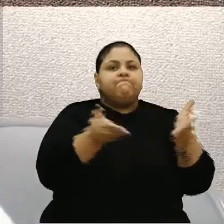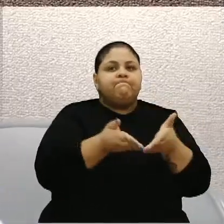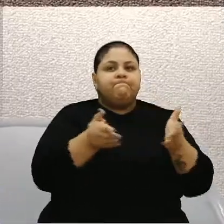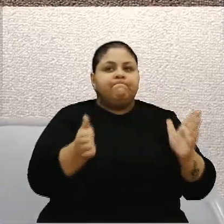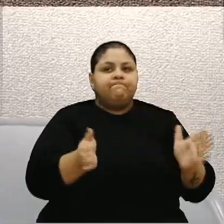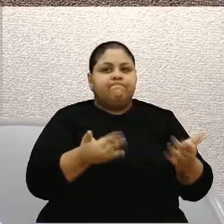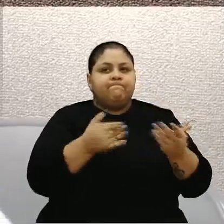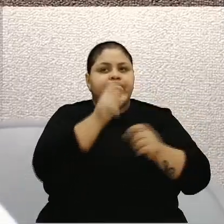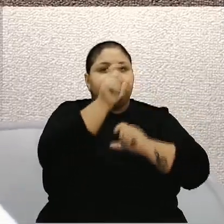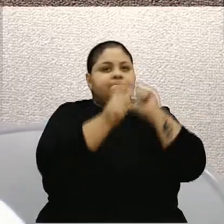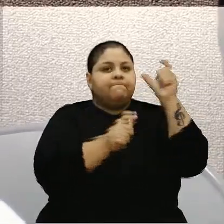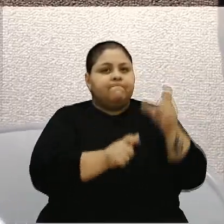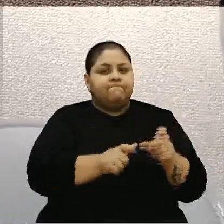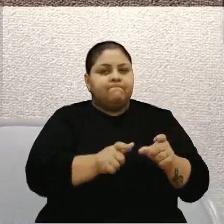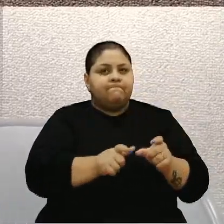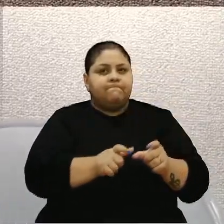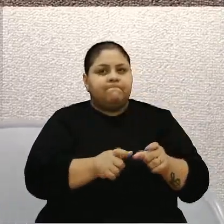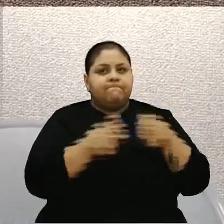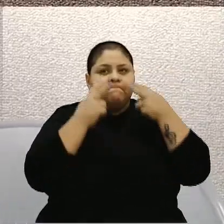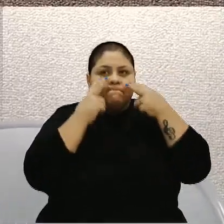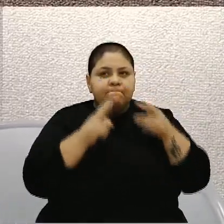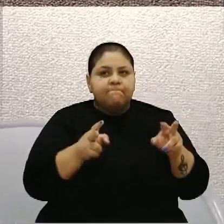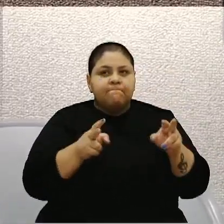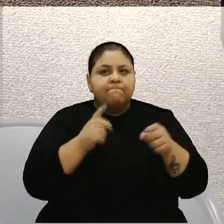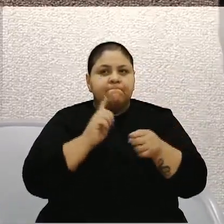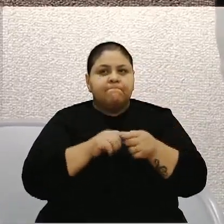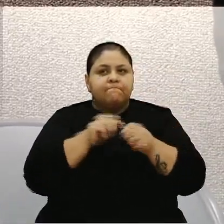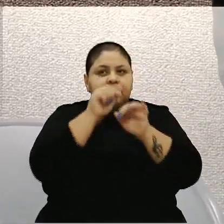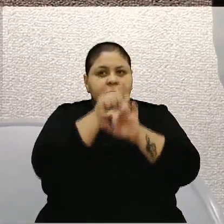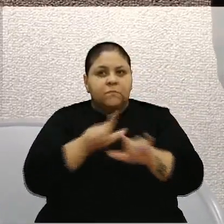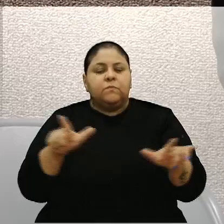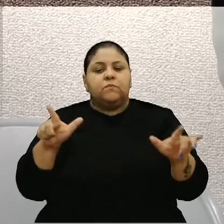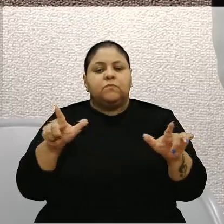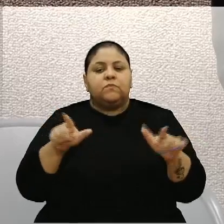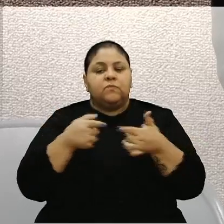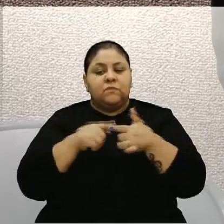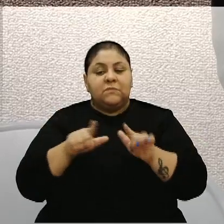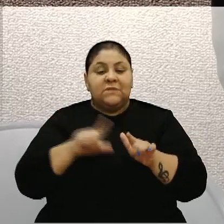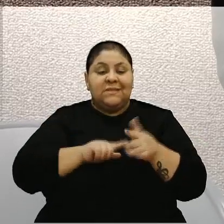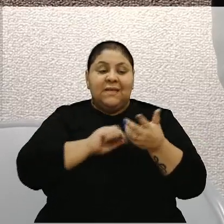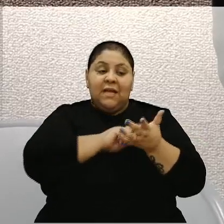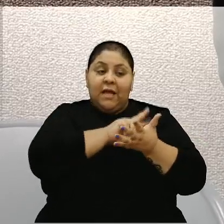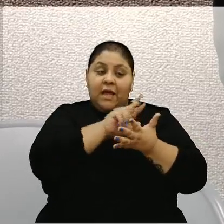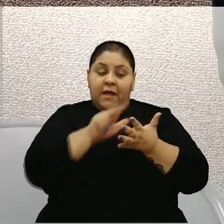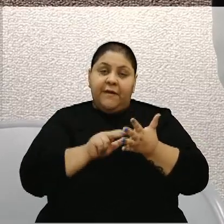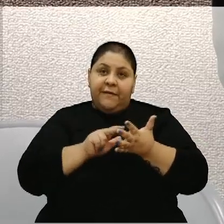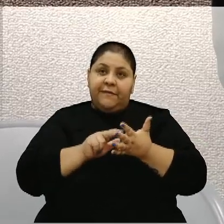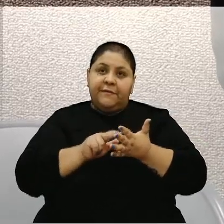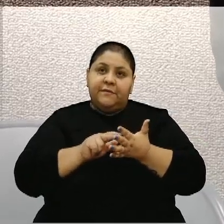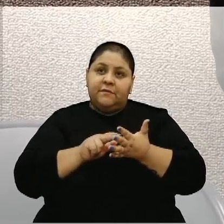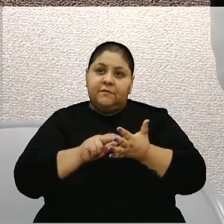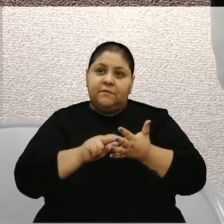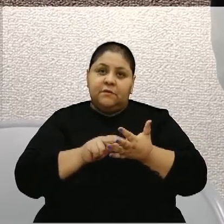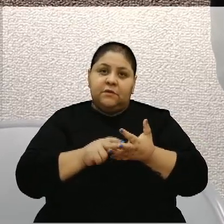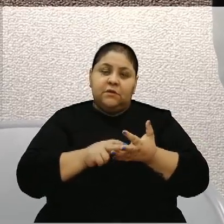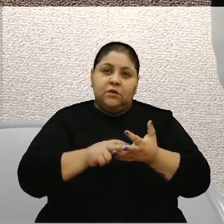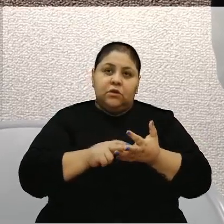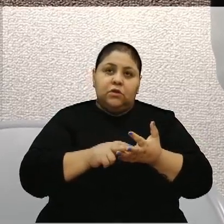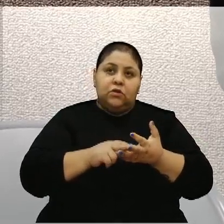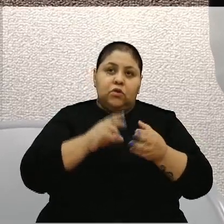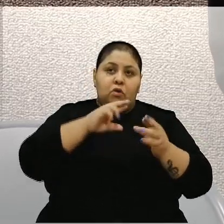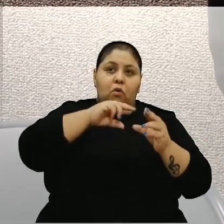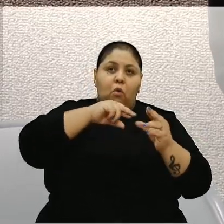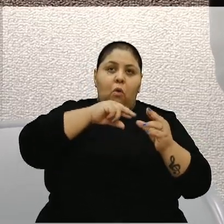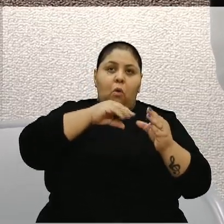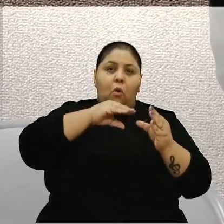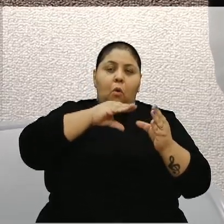as pessoas a ver a cidade já limpa, já. Mas existem vários equipamentos que, desde a trituração do plástico, ele